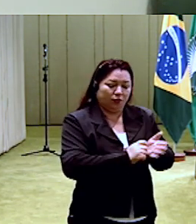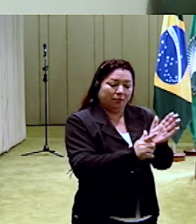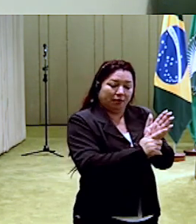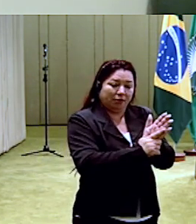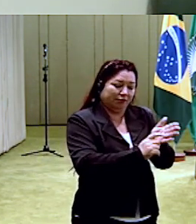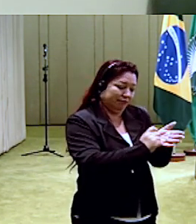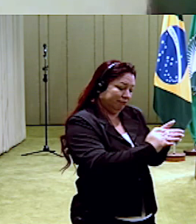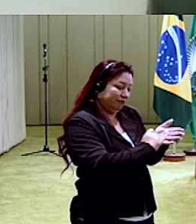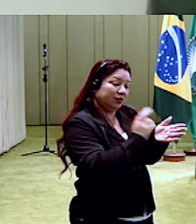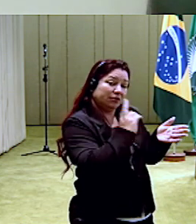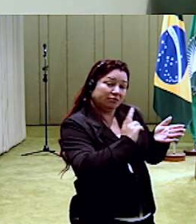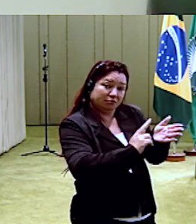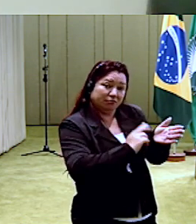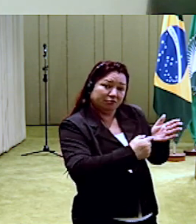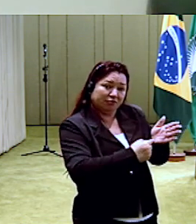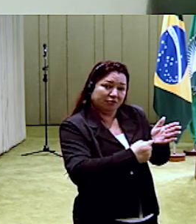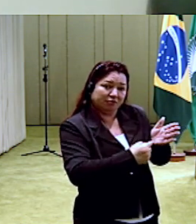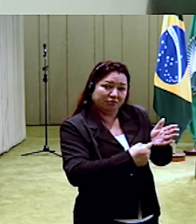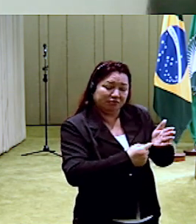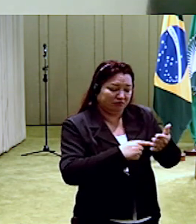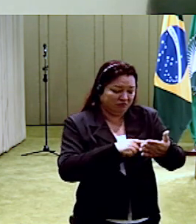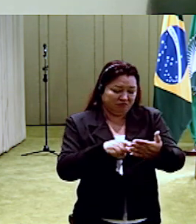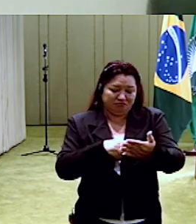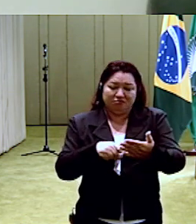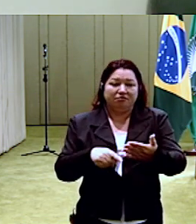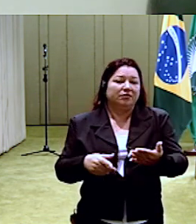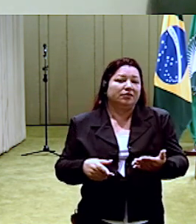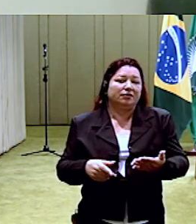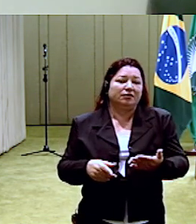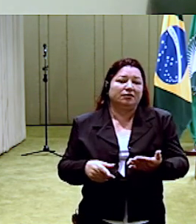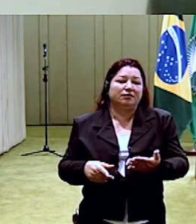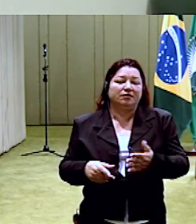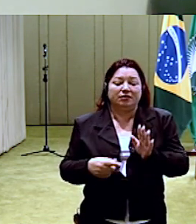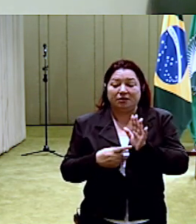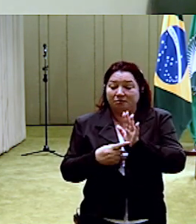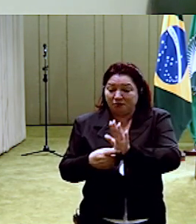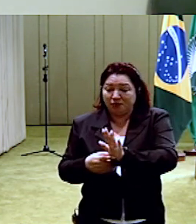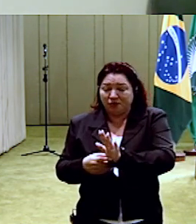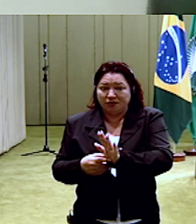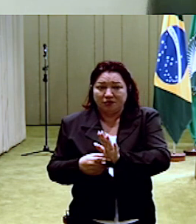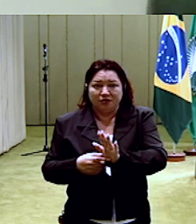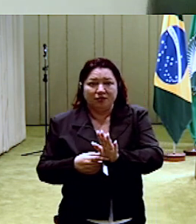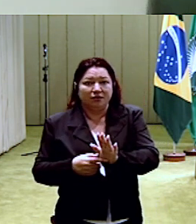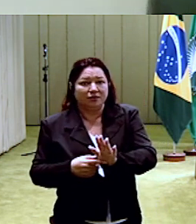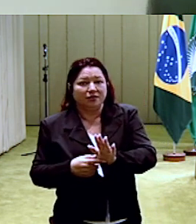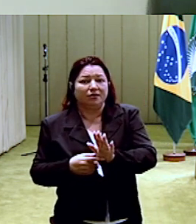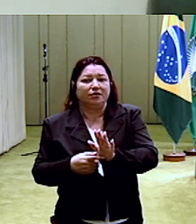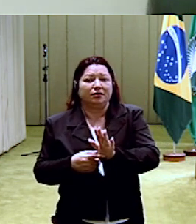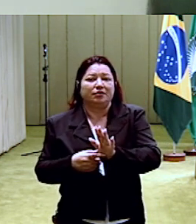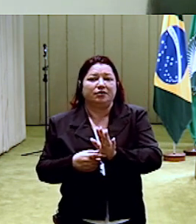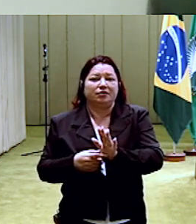da CVM, que foi atualizado recentemente, ele dá ali diretrizes para